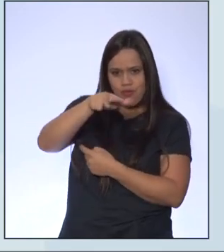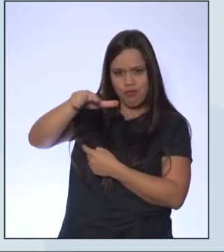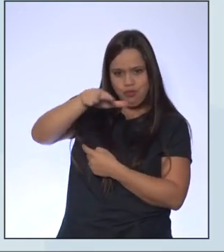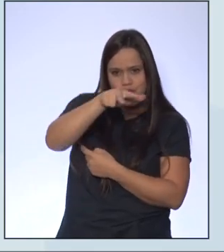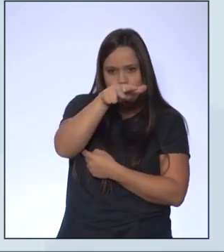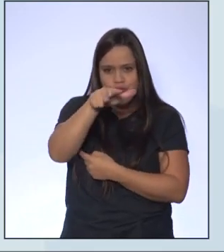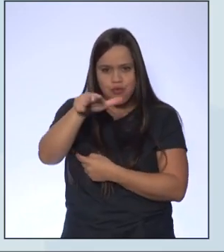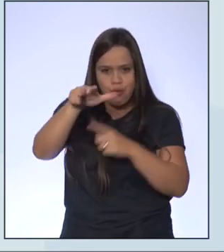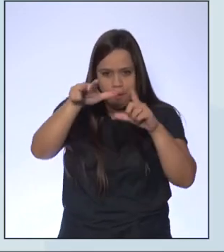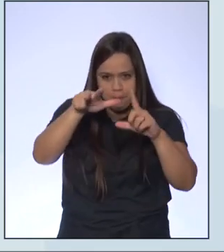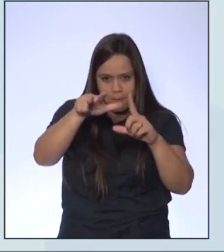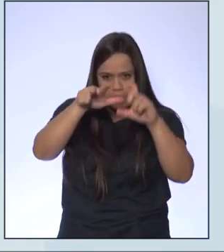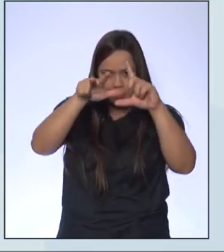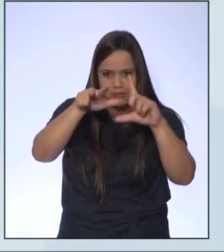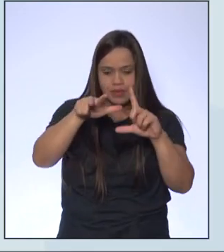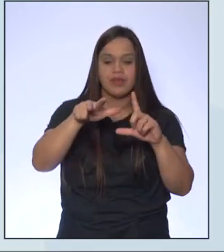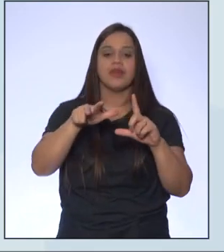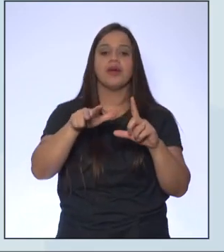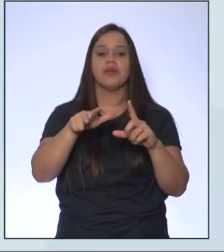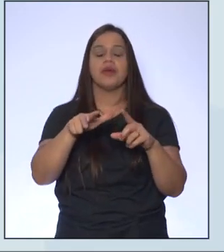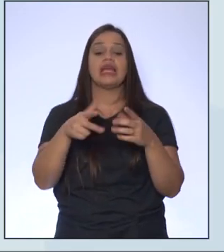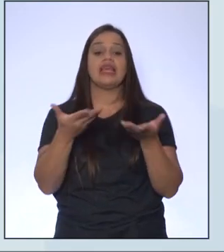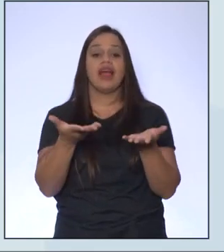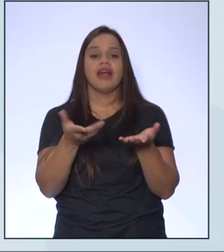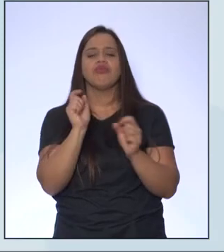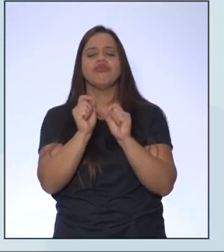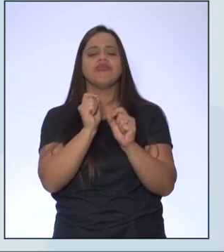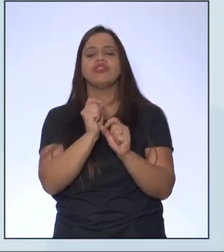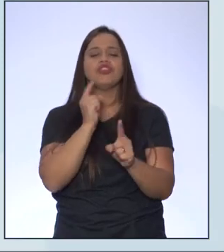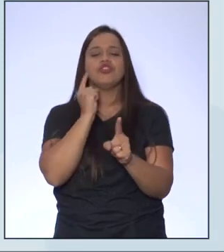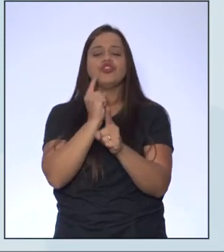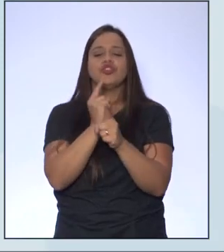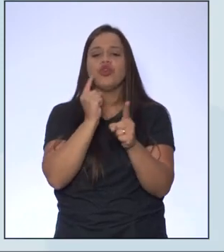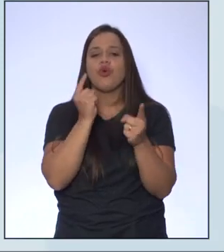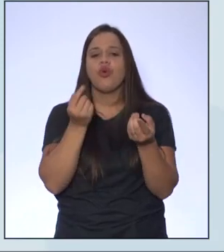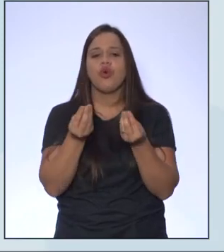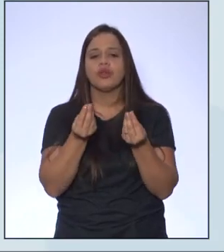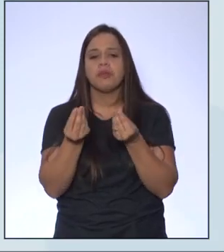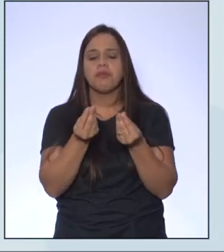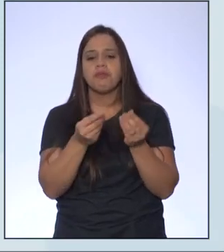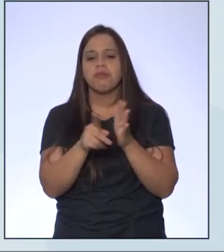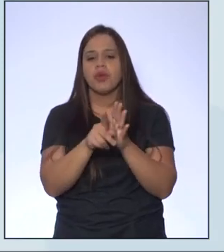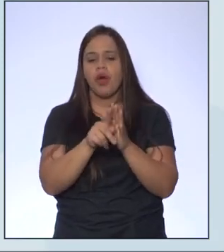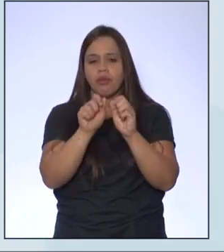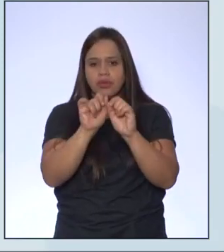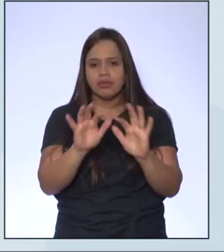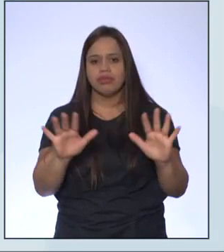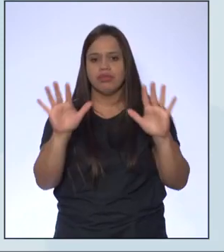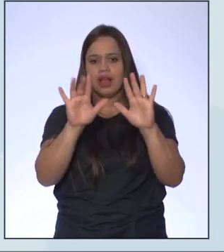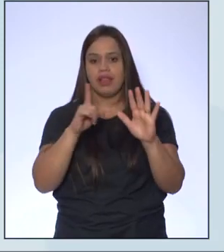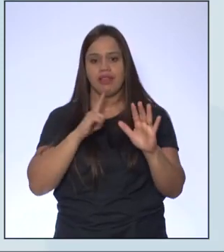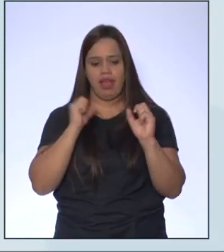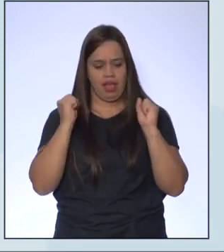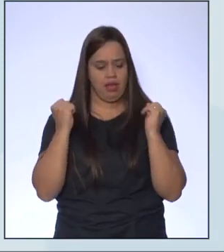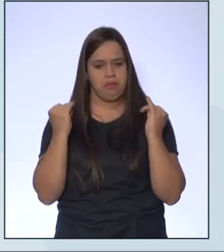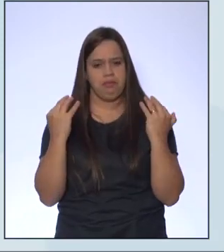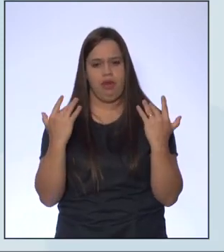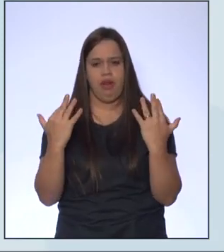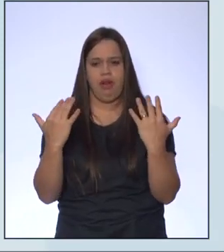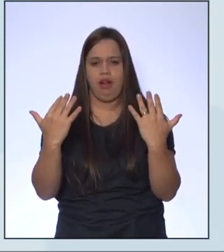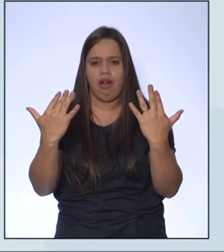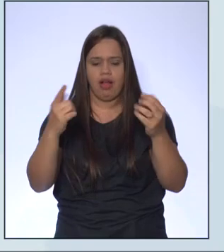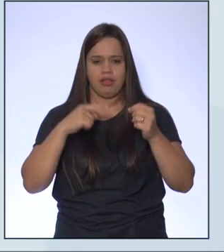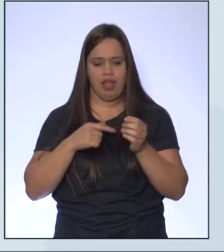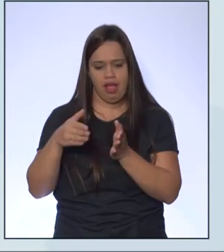essa. Então, o que a gente encontra, né? Quais são os elementos dessa paisagem? A gente tem a vegetação, o